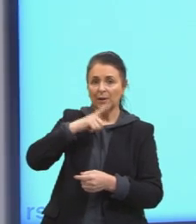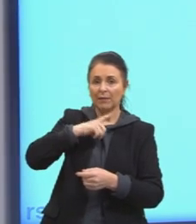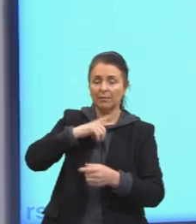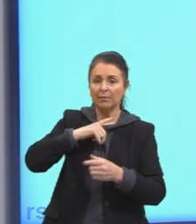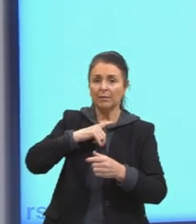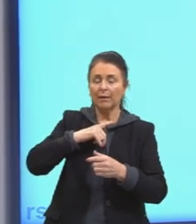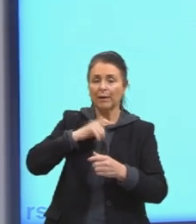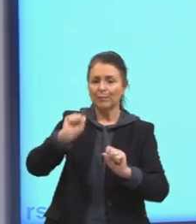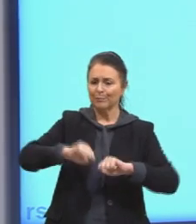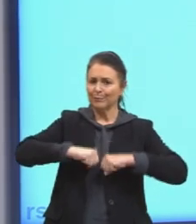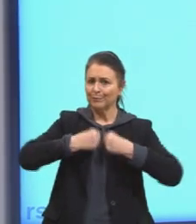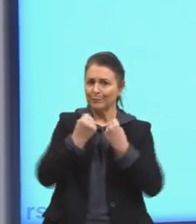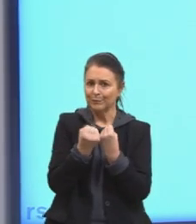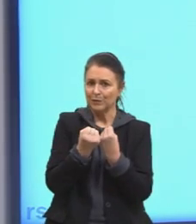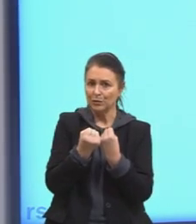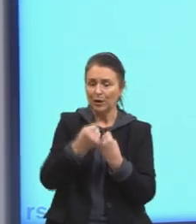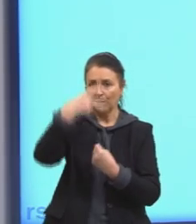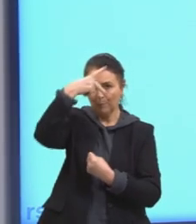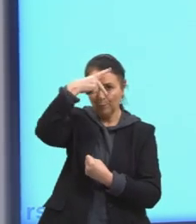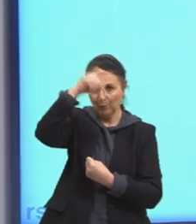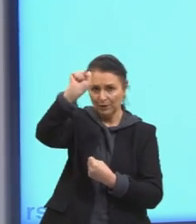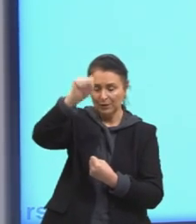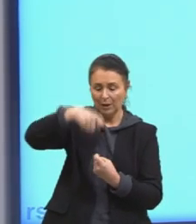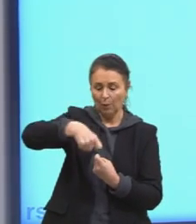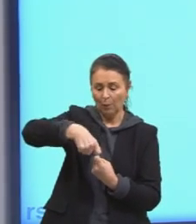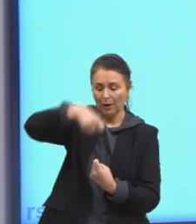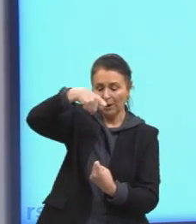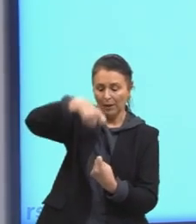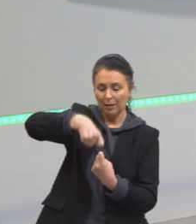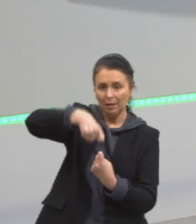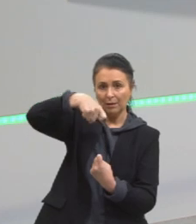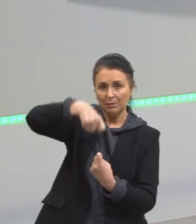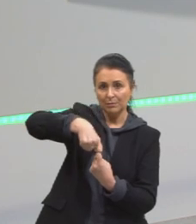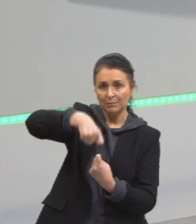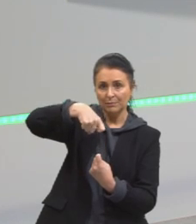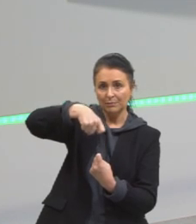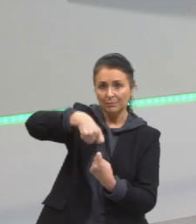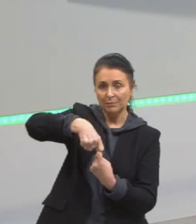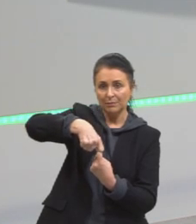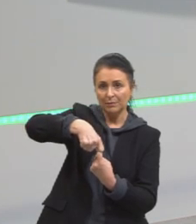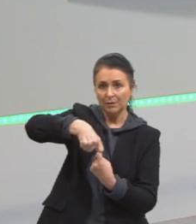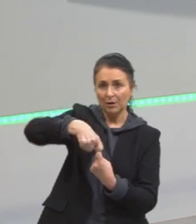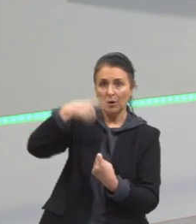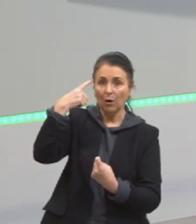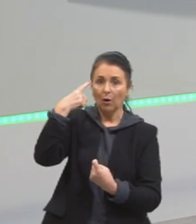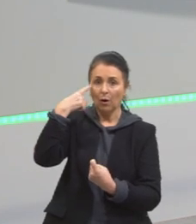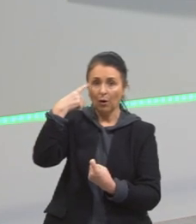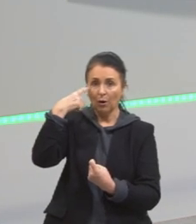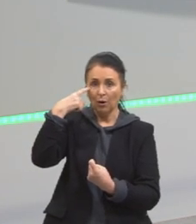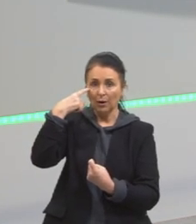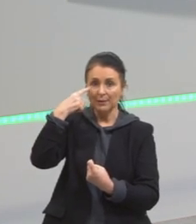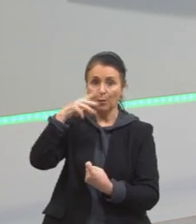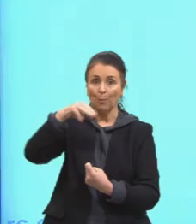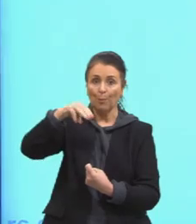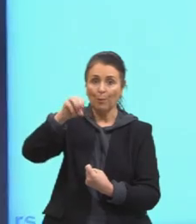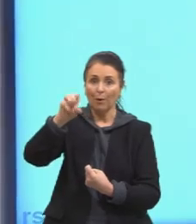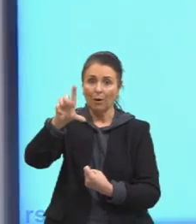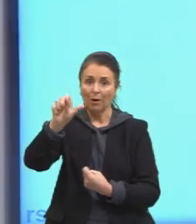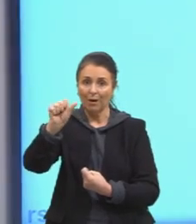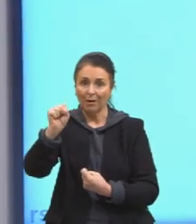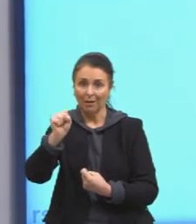energia potencial elástica então aqui a gente tem na imagem molas né várias motos